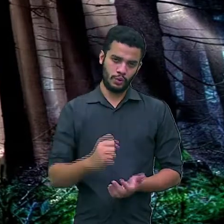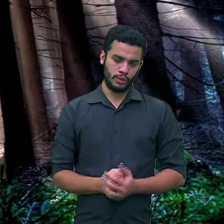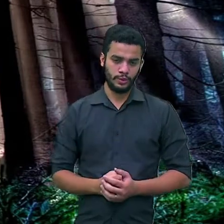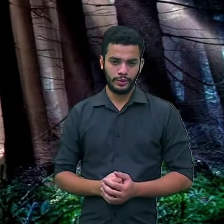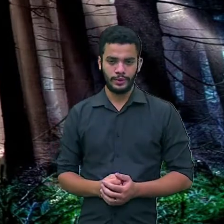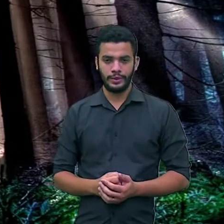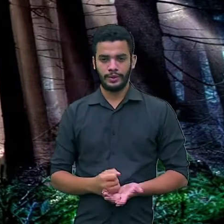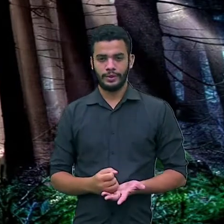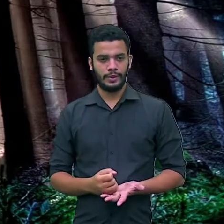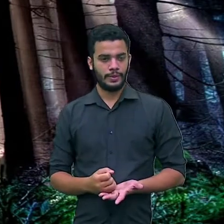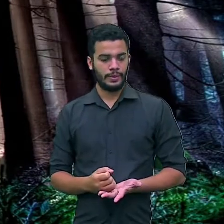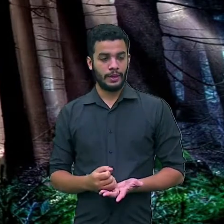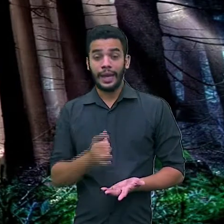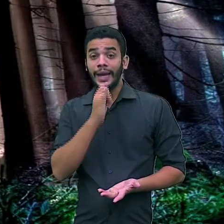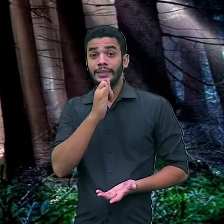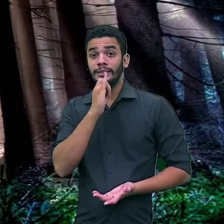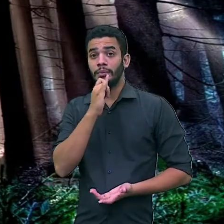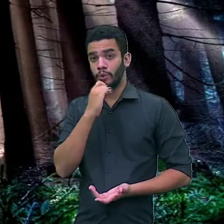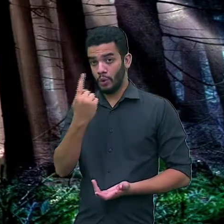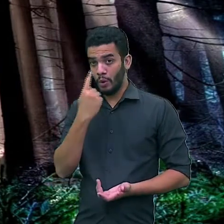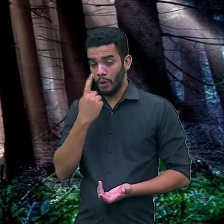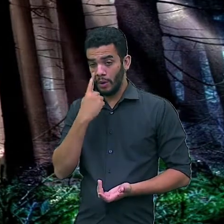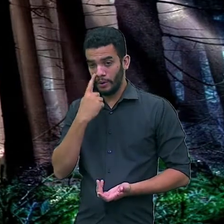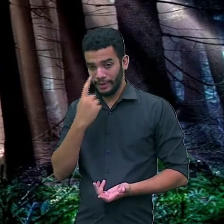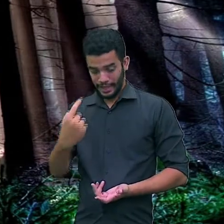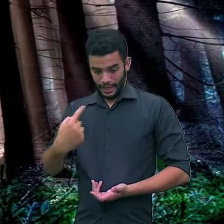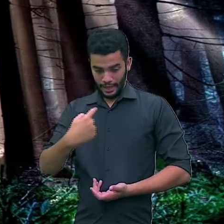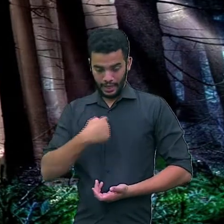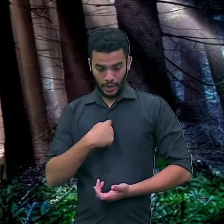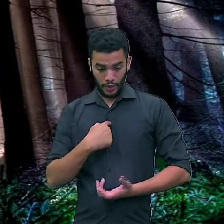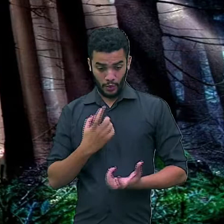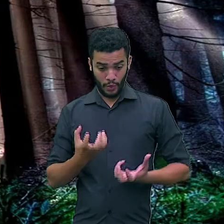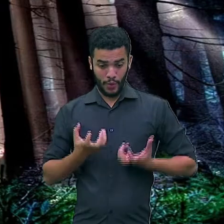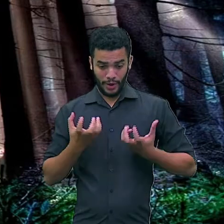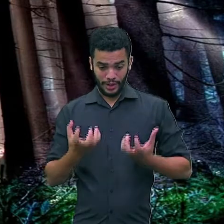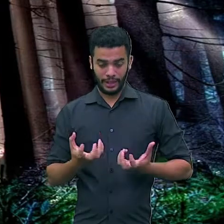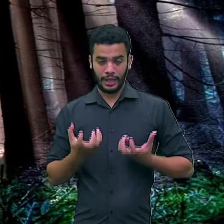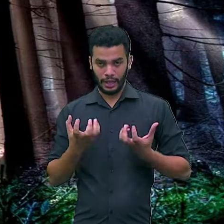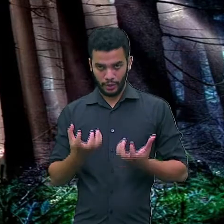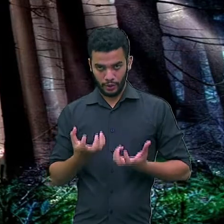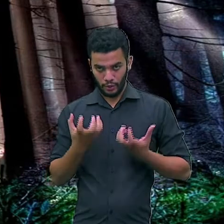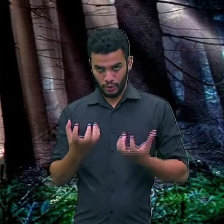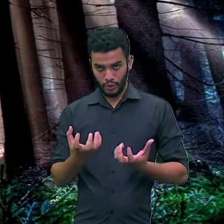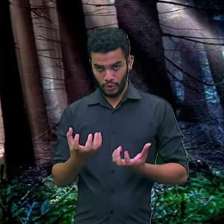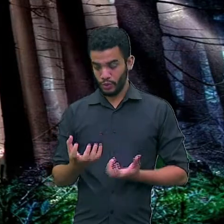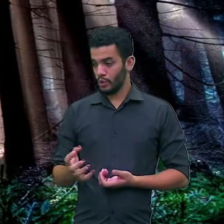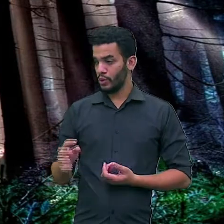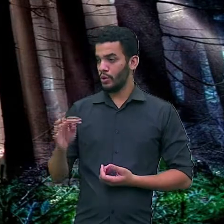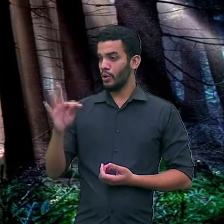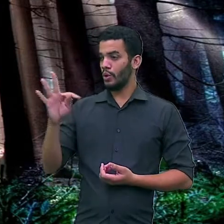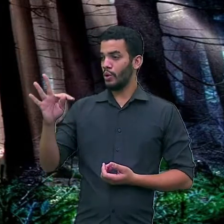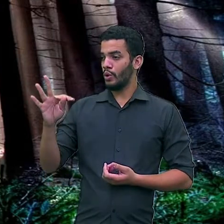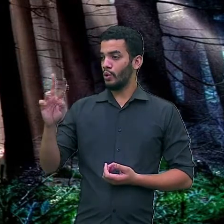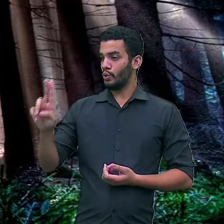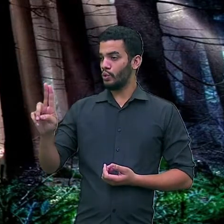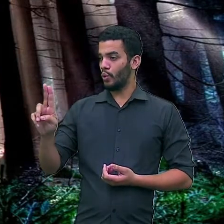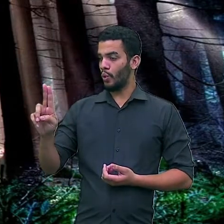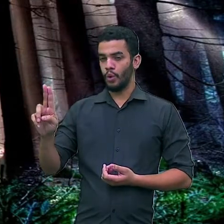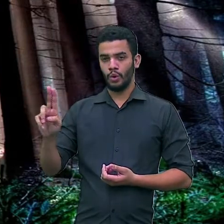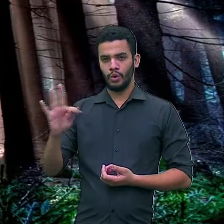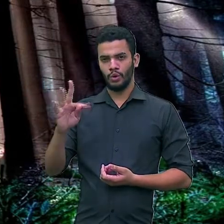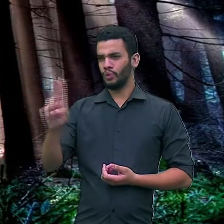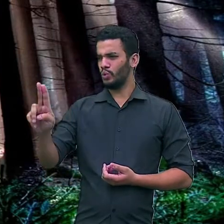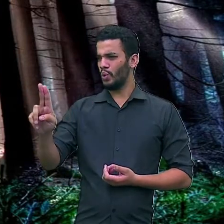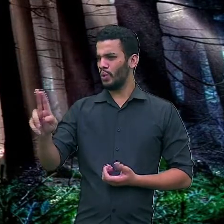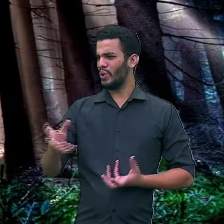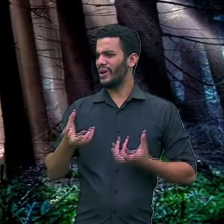quero, tu queres. Esta é a forma correta de se falar, o verbo, ok? Tem